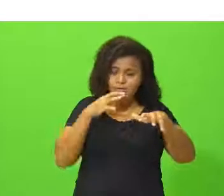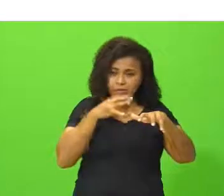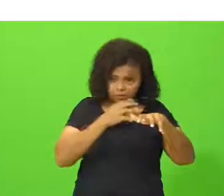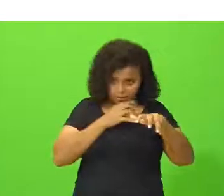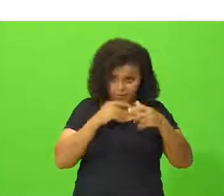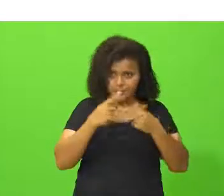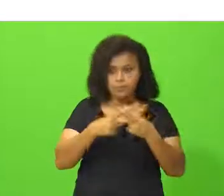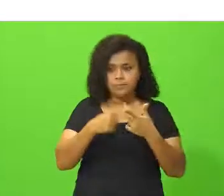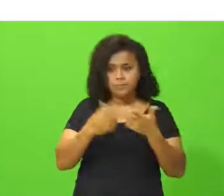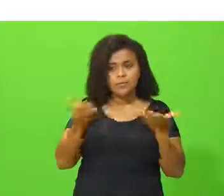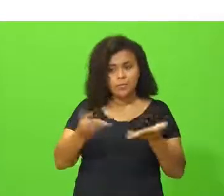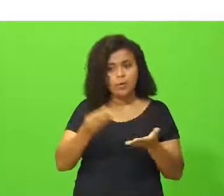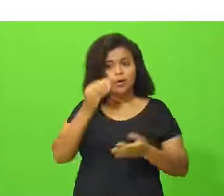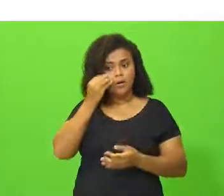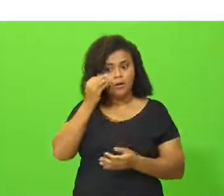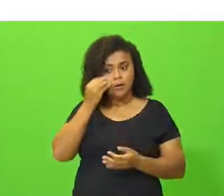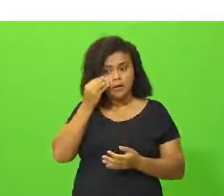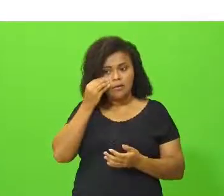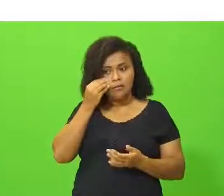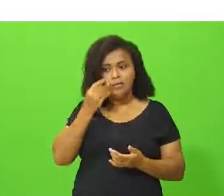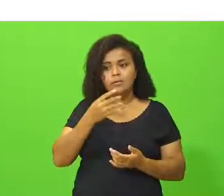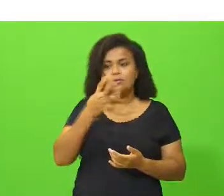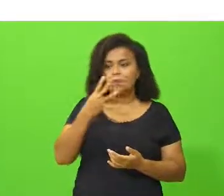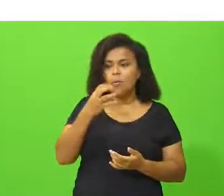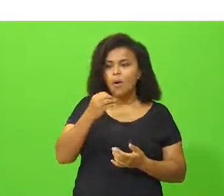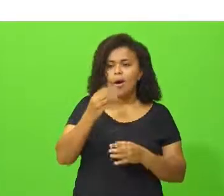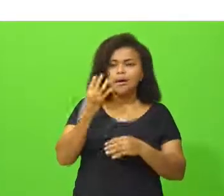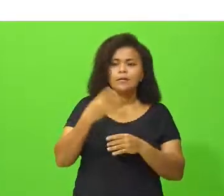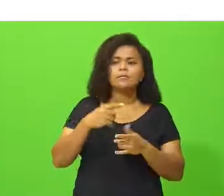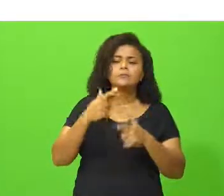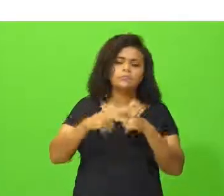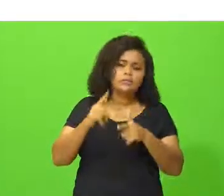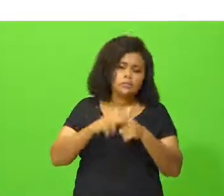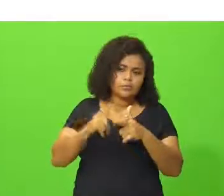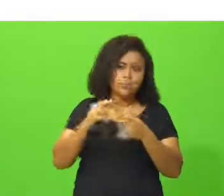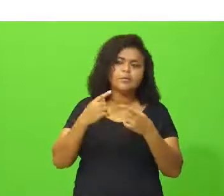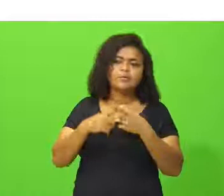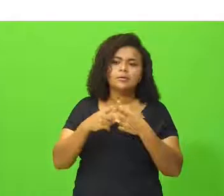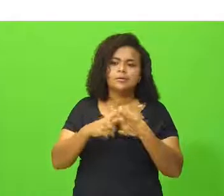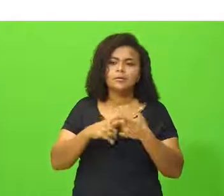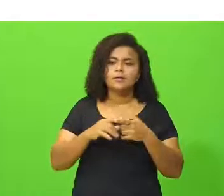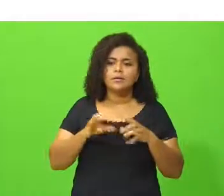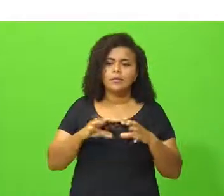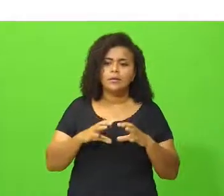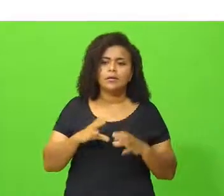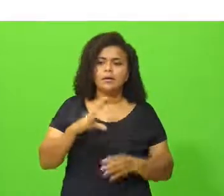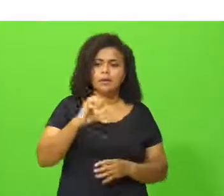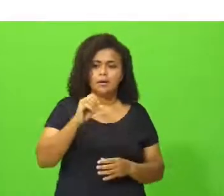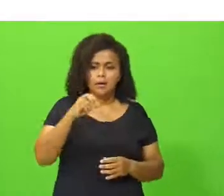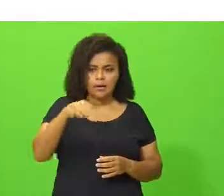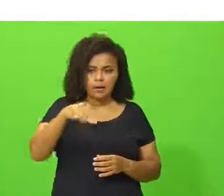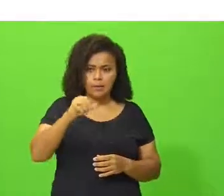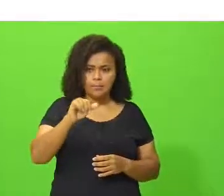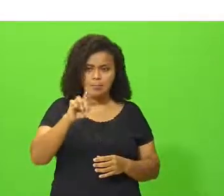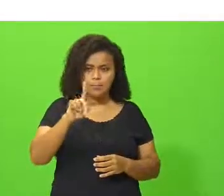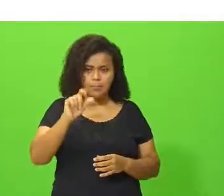30, 40 anos, e a redução da camada de ozônio, assim como a chuva ácida, assim